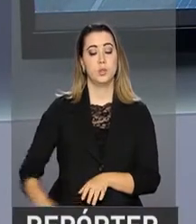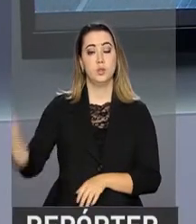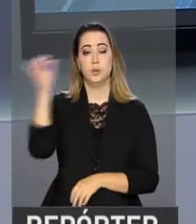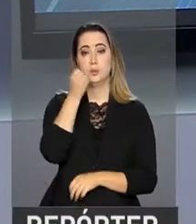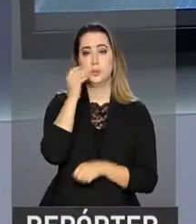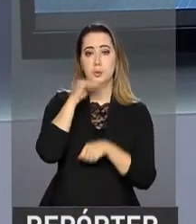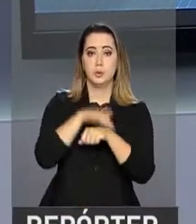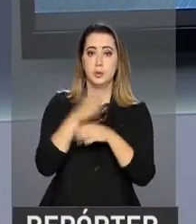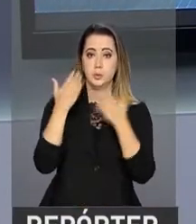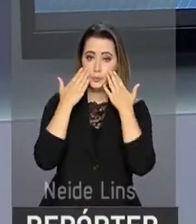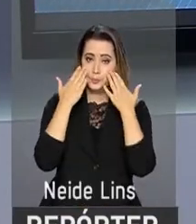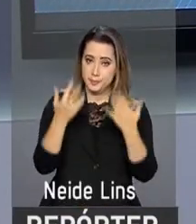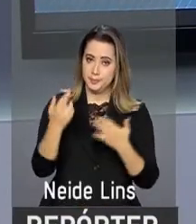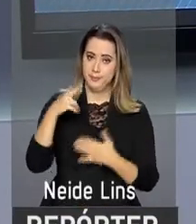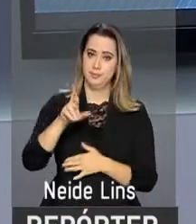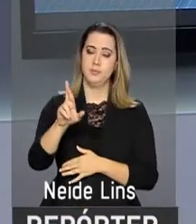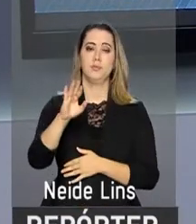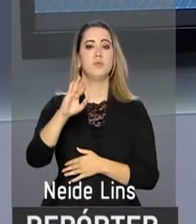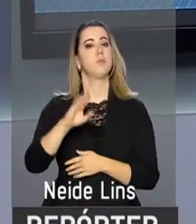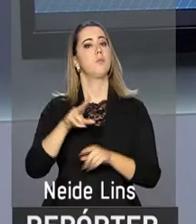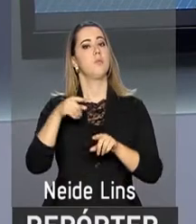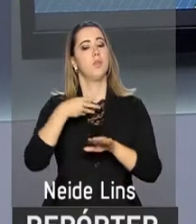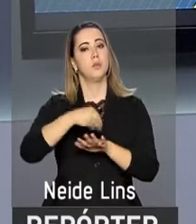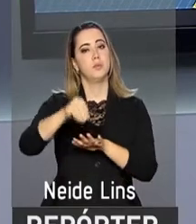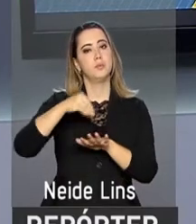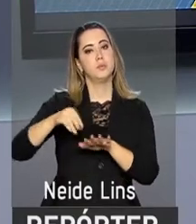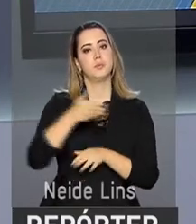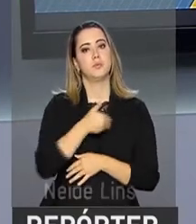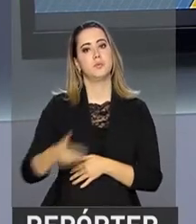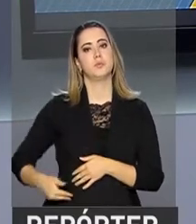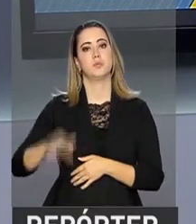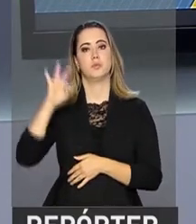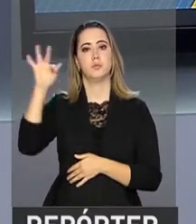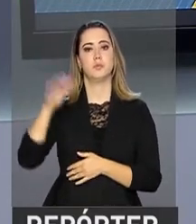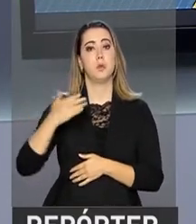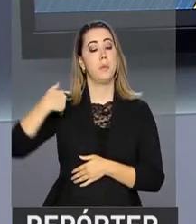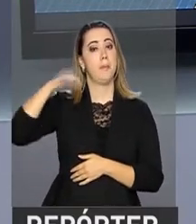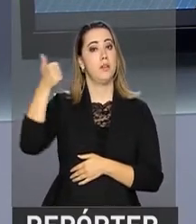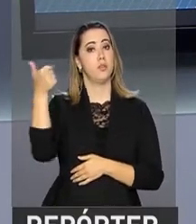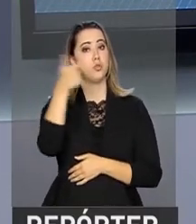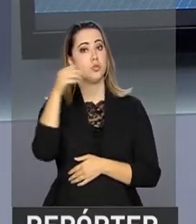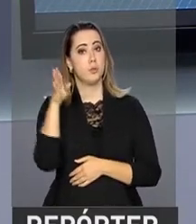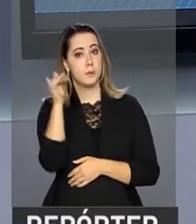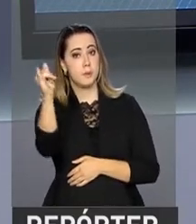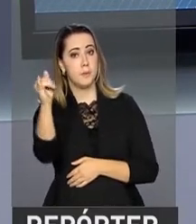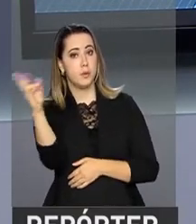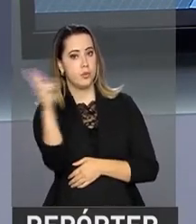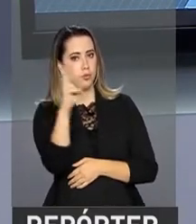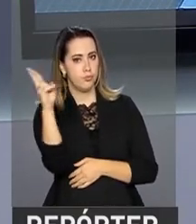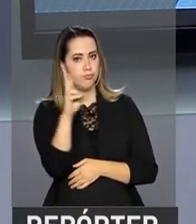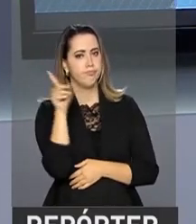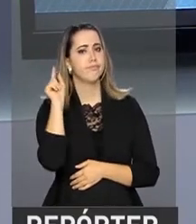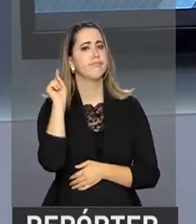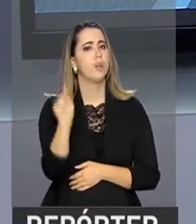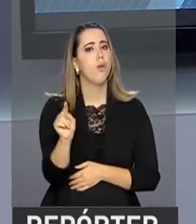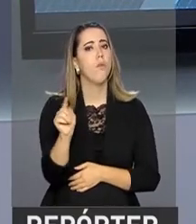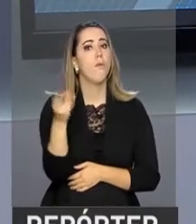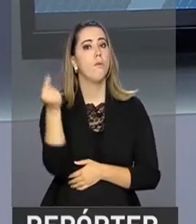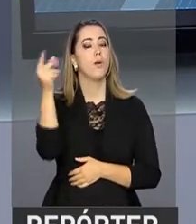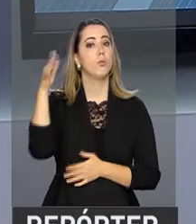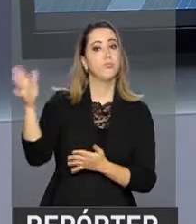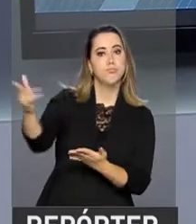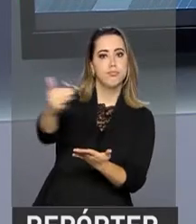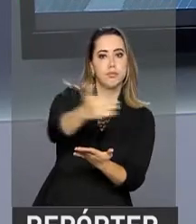Olá, boa noite. No ar, o repórter NBR com as notícias do governo federal. Mais de 12 bilhões de reais. Esse foi o